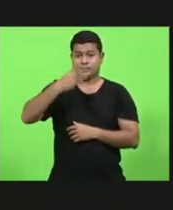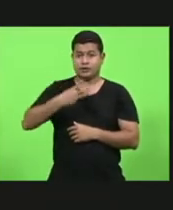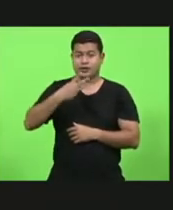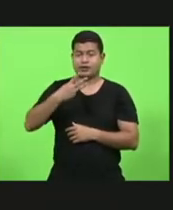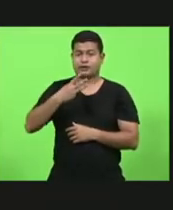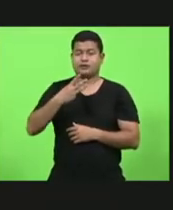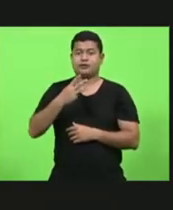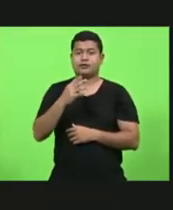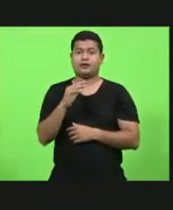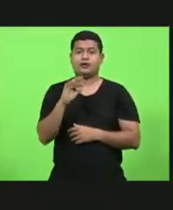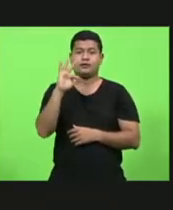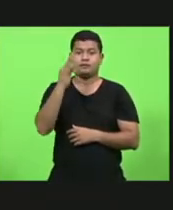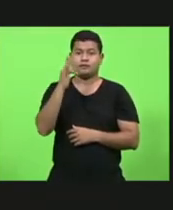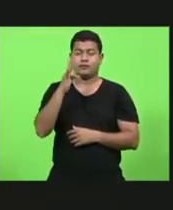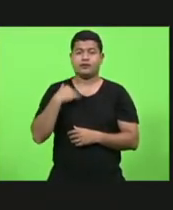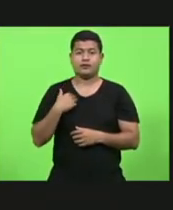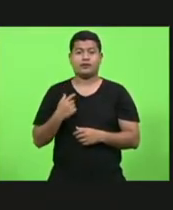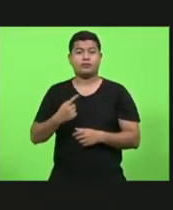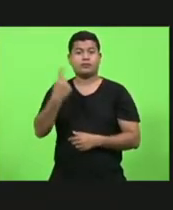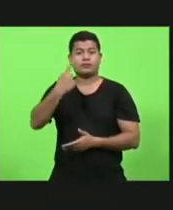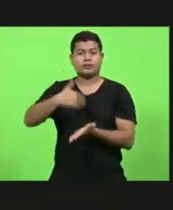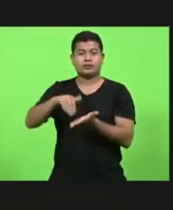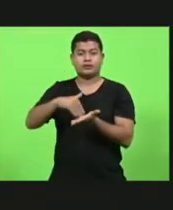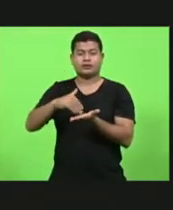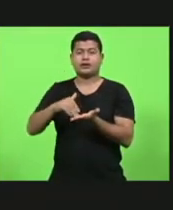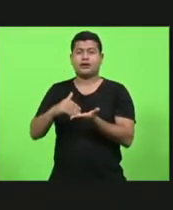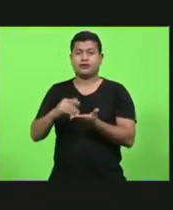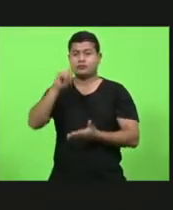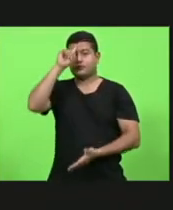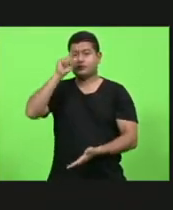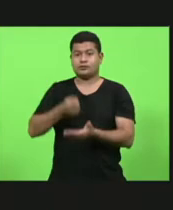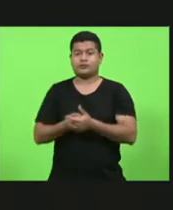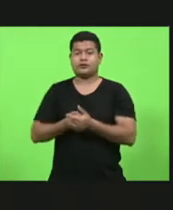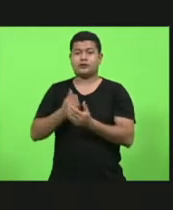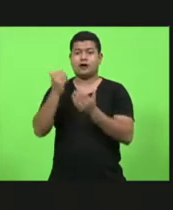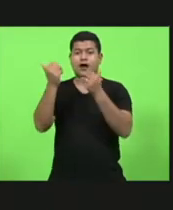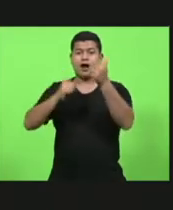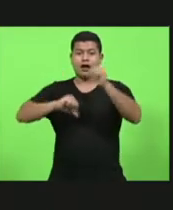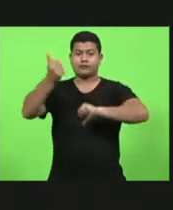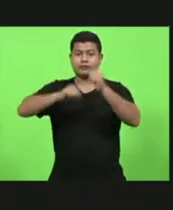oportunidade, o primeiro secretário da mesa determinou a análise e voto pelas comissões de